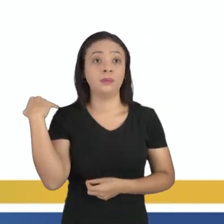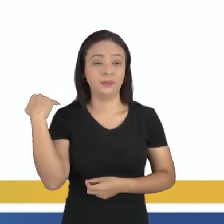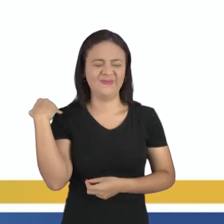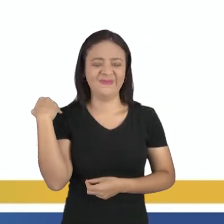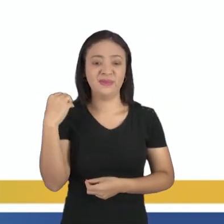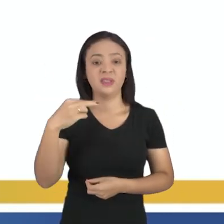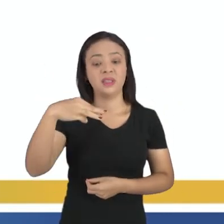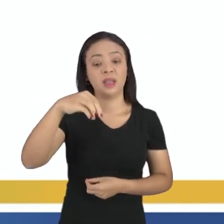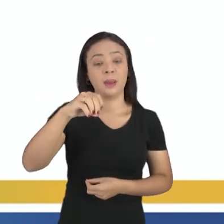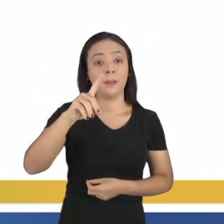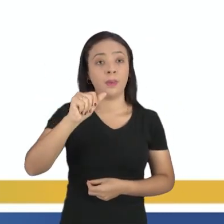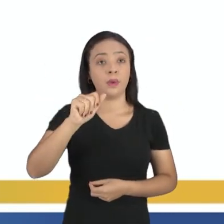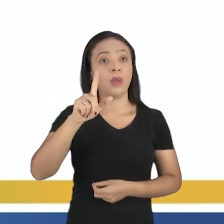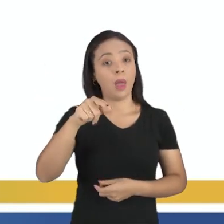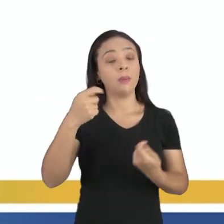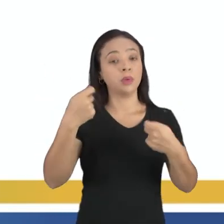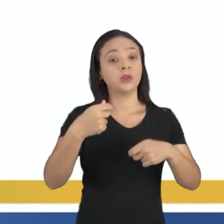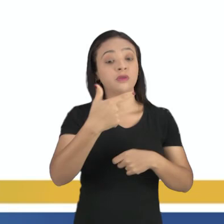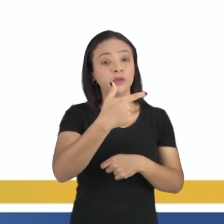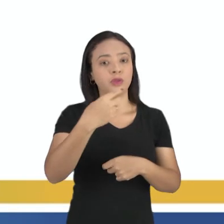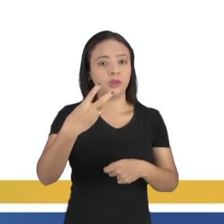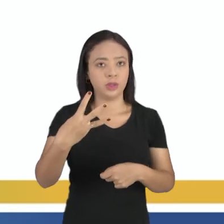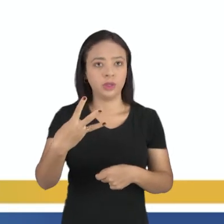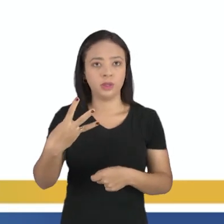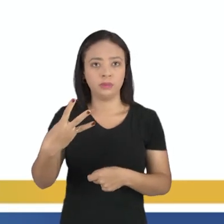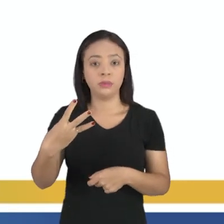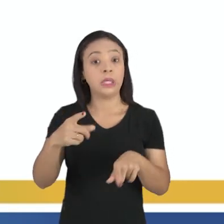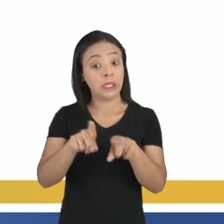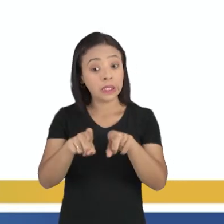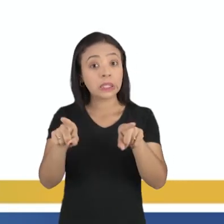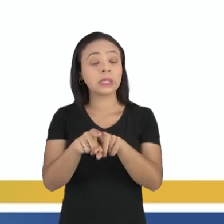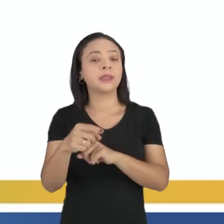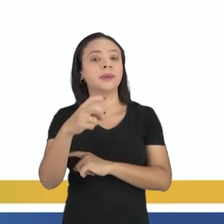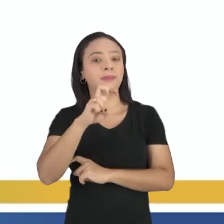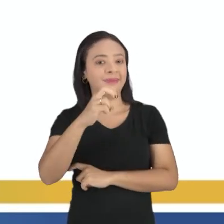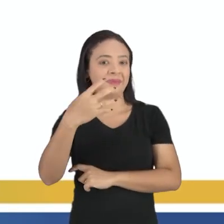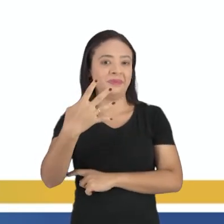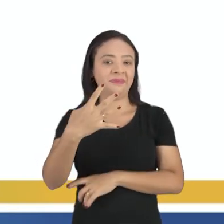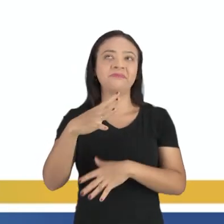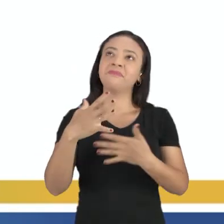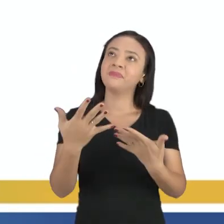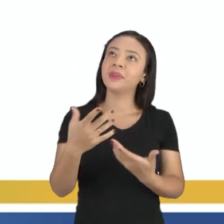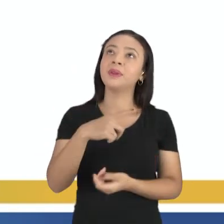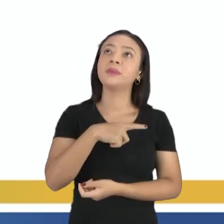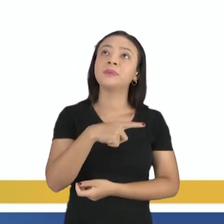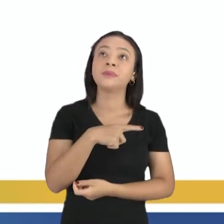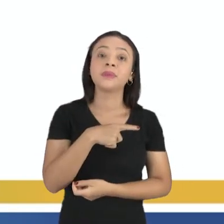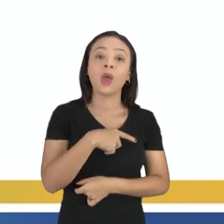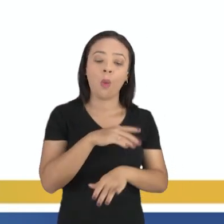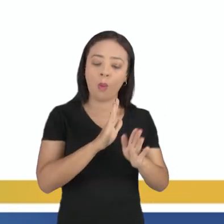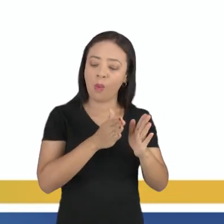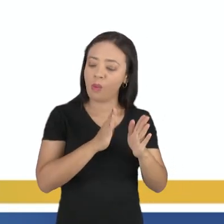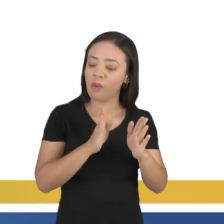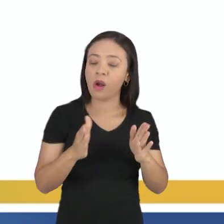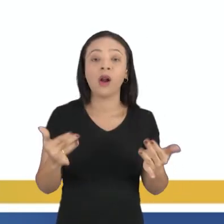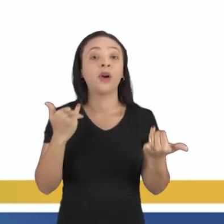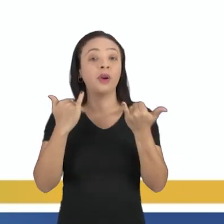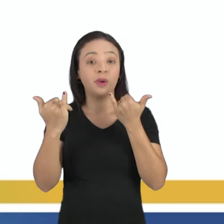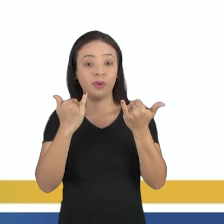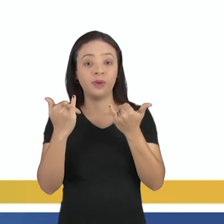a moda pode ser 23 e 54, né? Então teremos aí uma sequência aí de